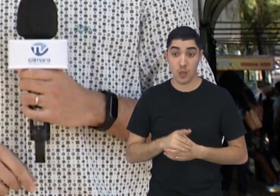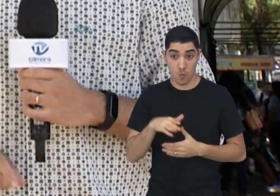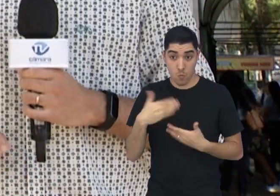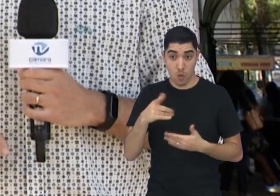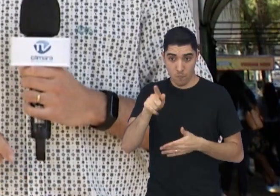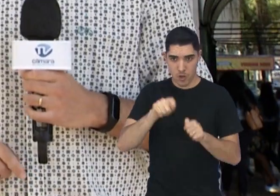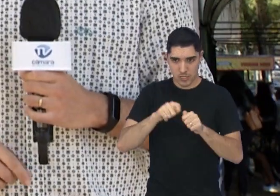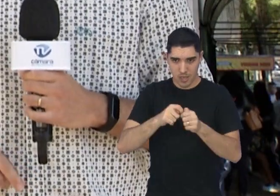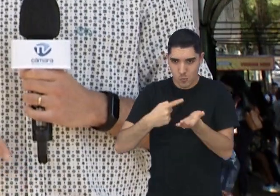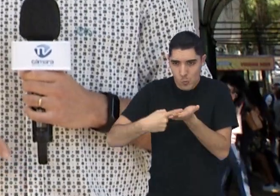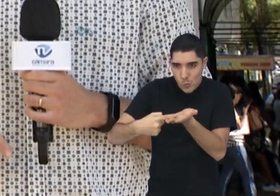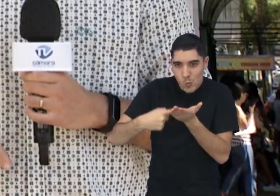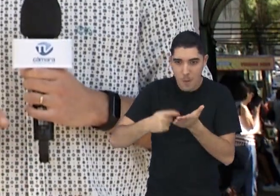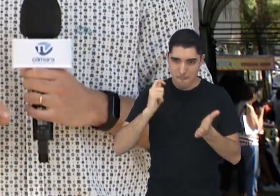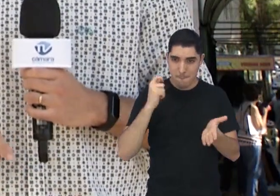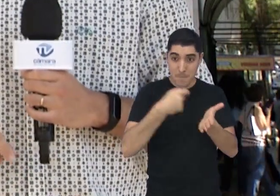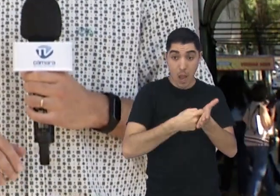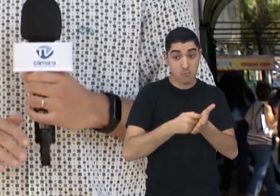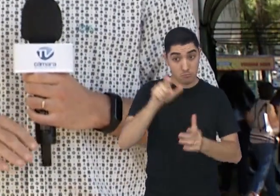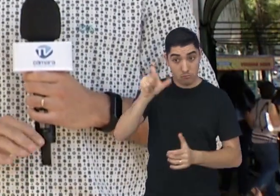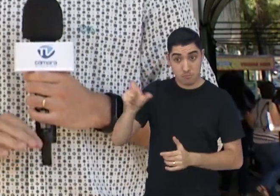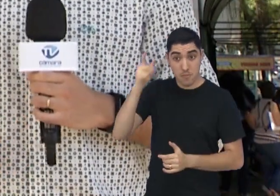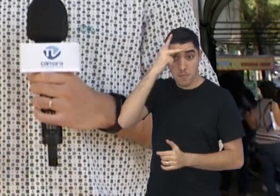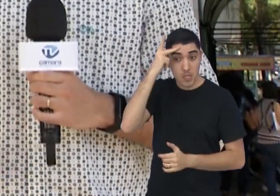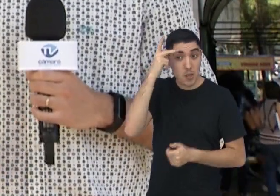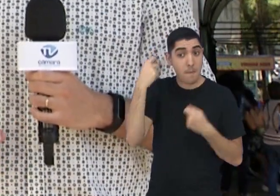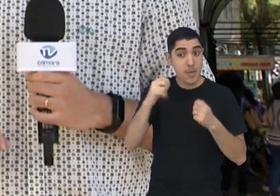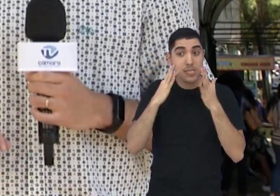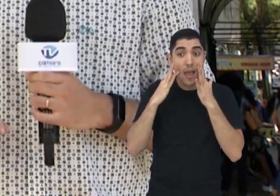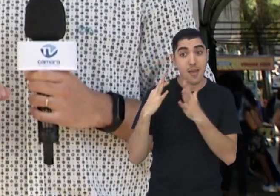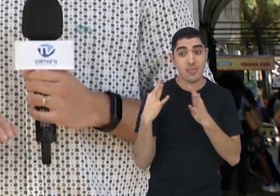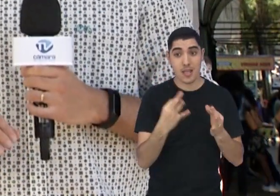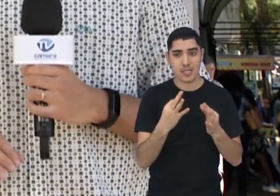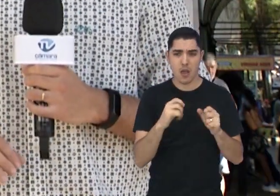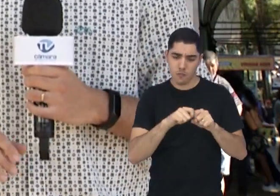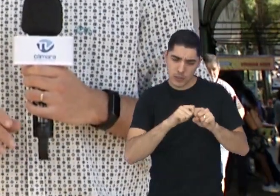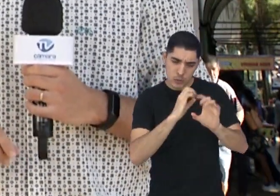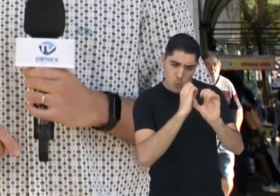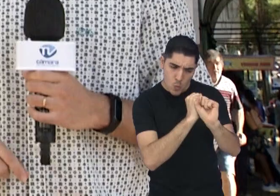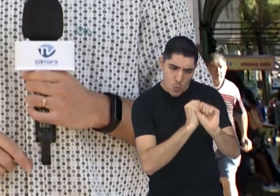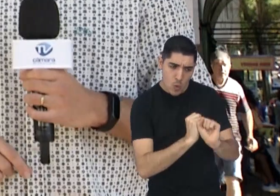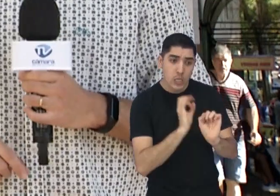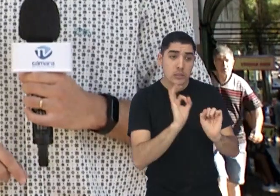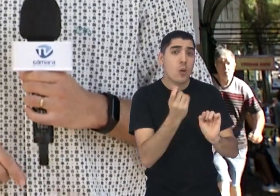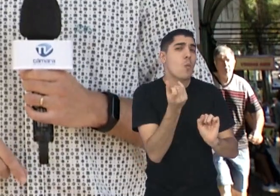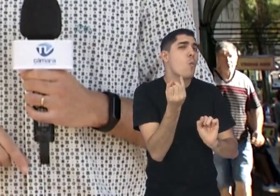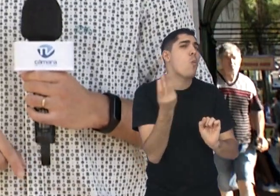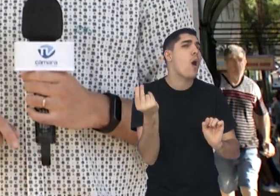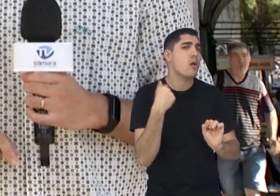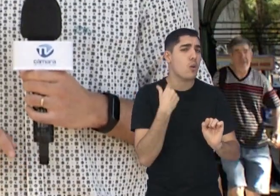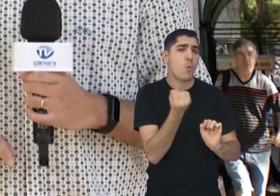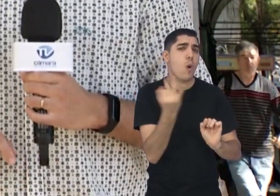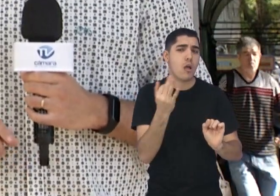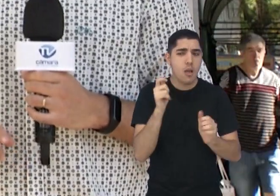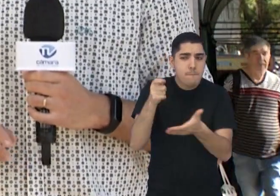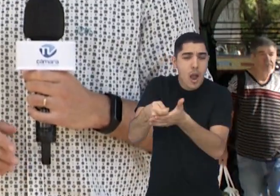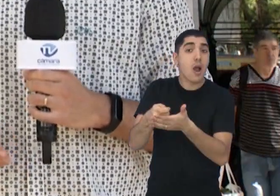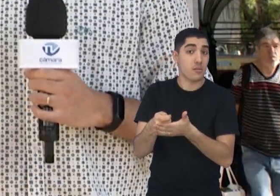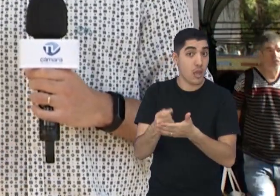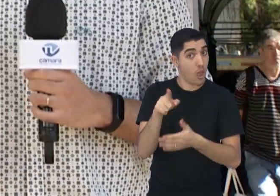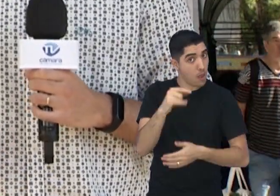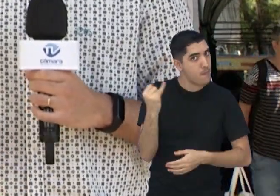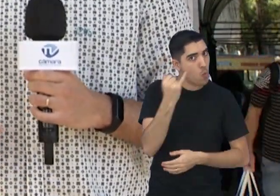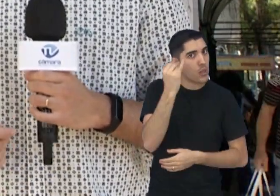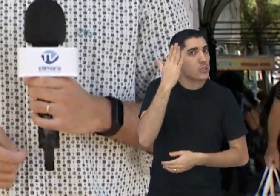uma dívida, o consumidor precisa ficar atento, fazer as contas para saber certinho o quanto que está devendo. Isso é importante para saber